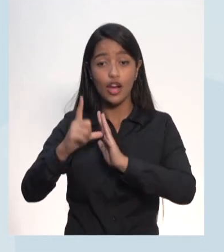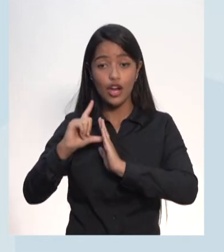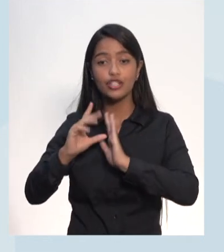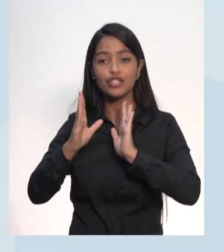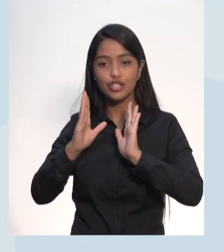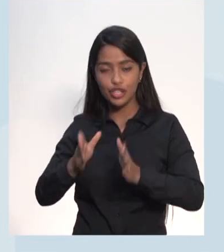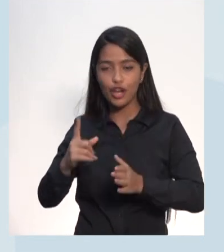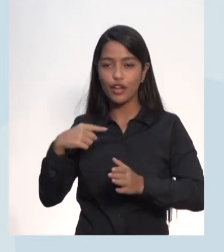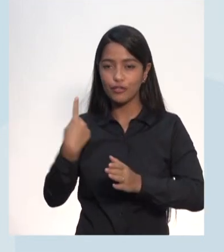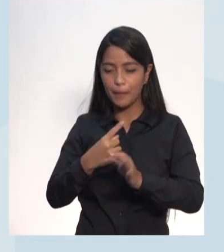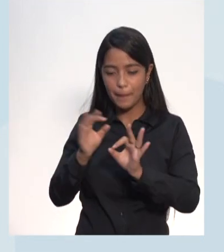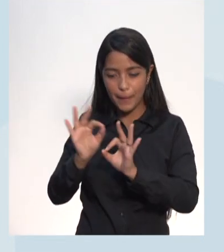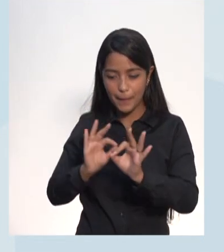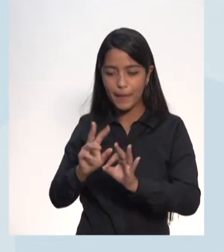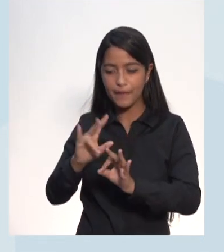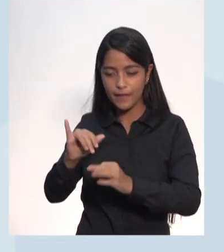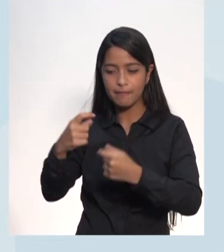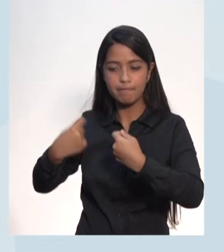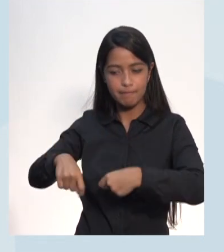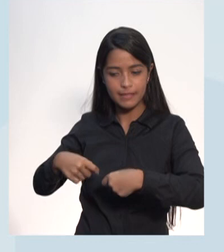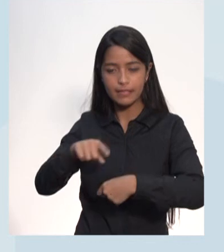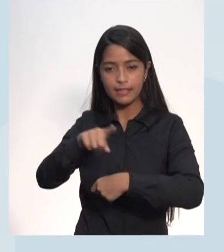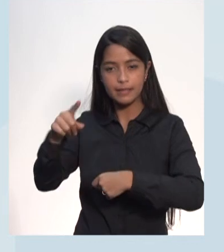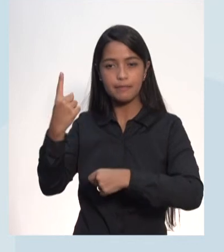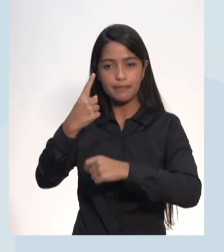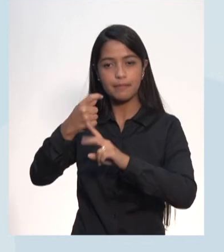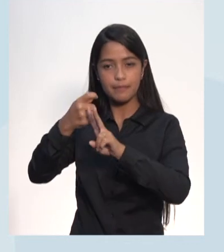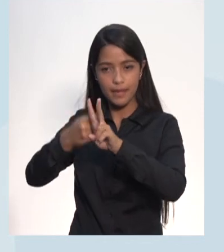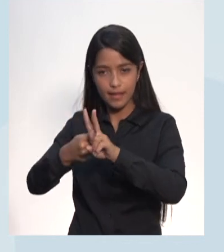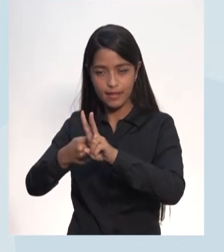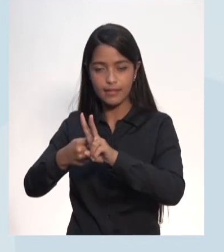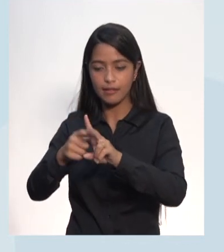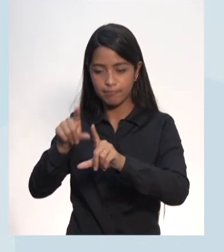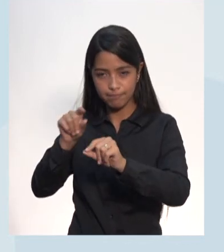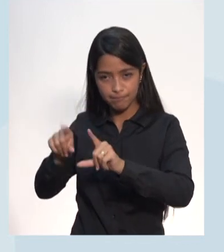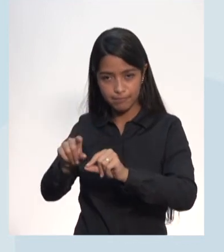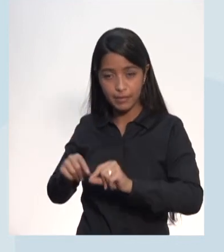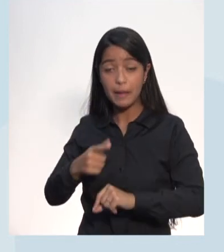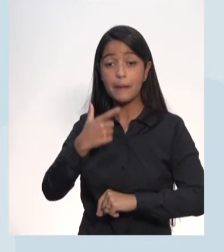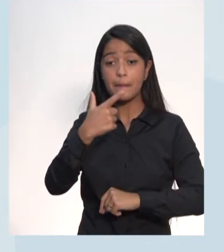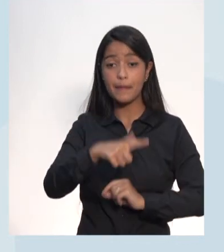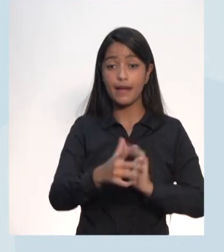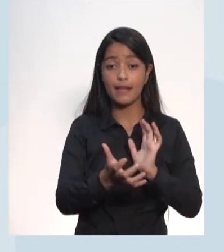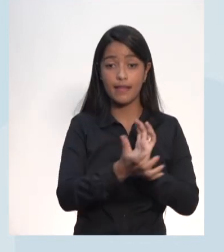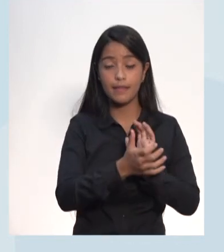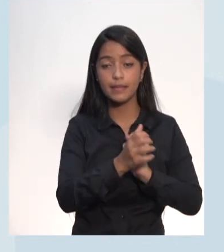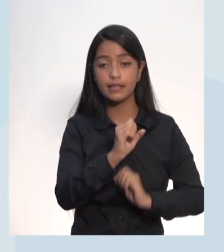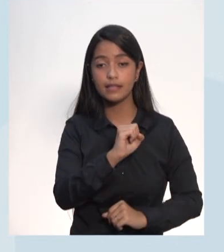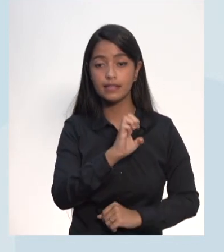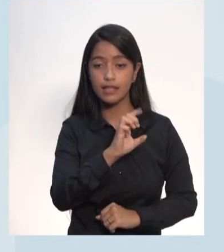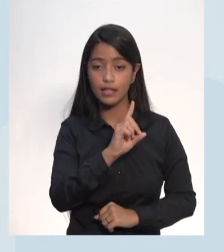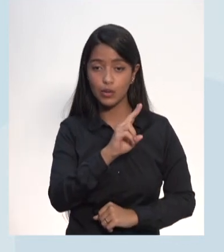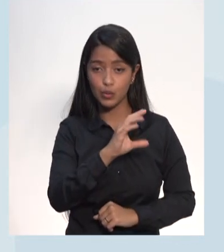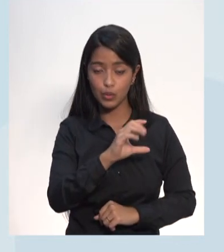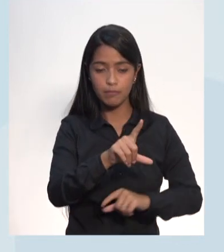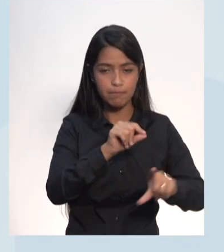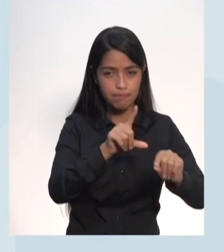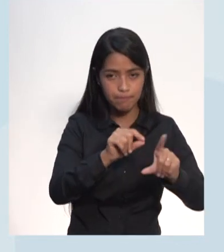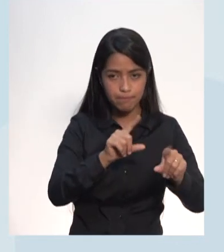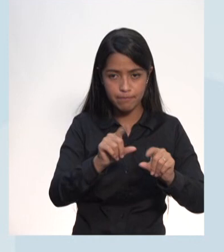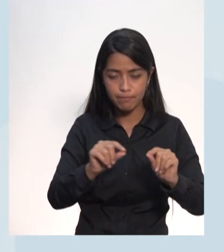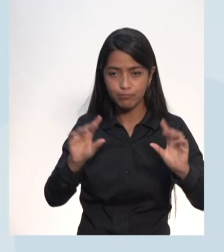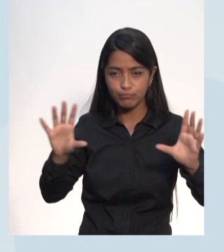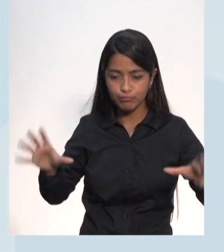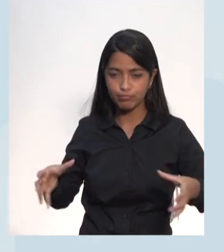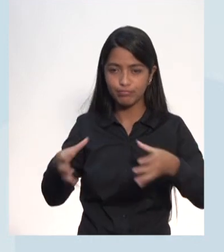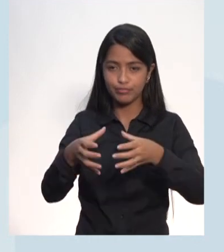primeiro bimestre, foram selecionadas pelas equipes curriculares da SEDUC e, assim, nortearam os planos de aula,